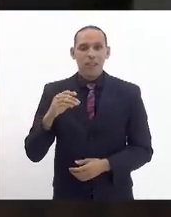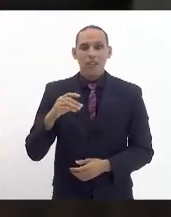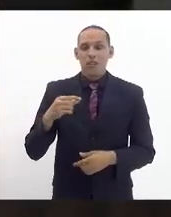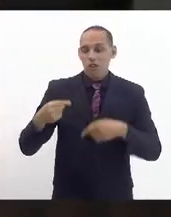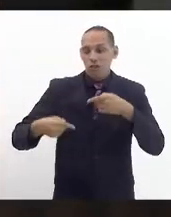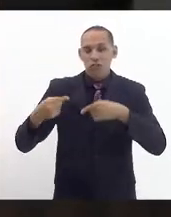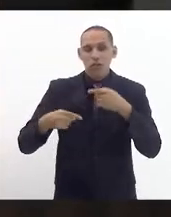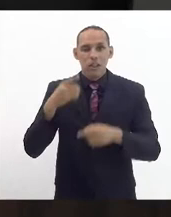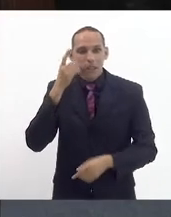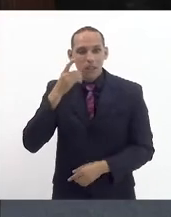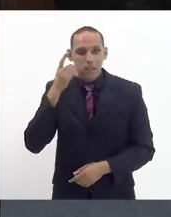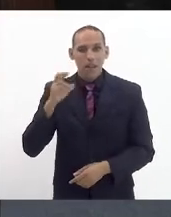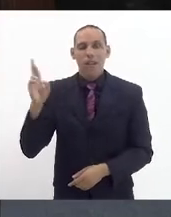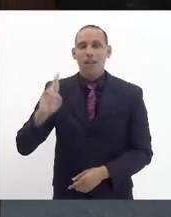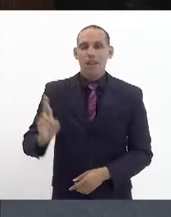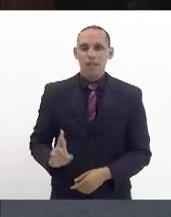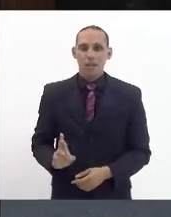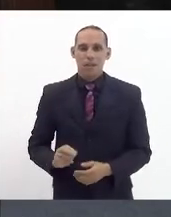Souza.